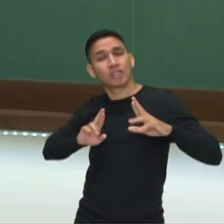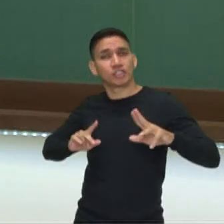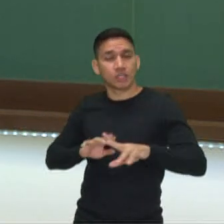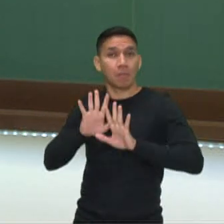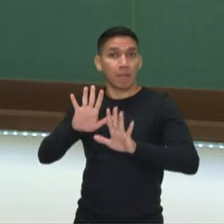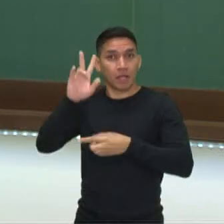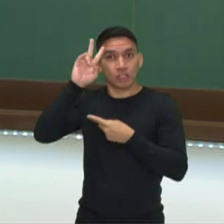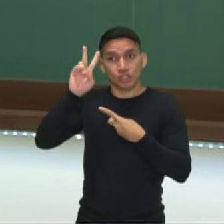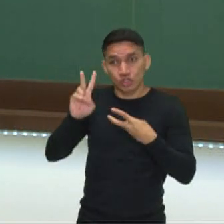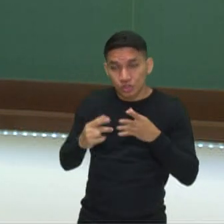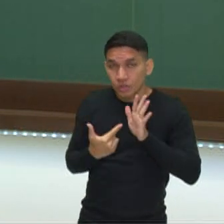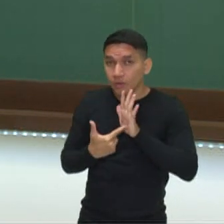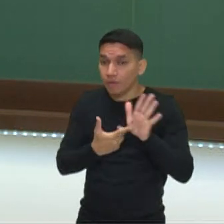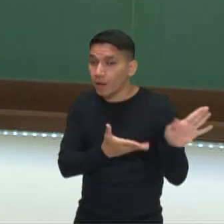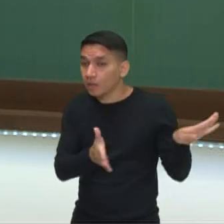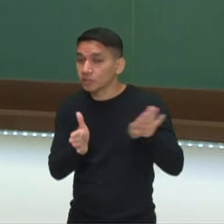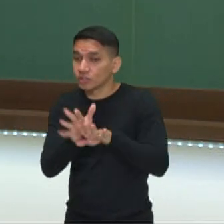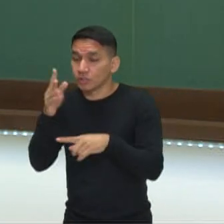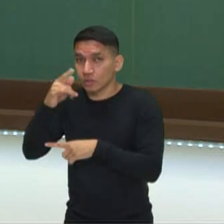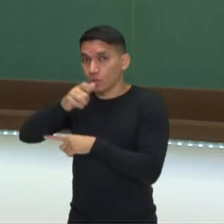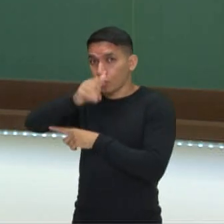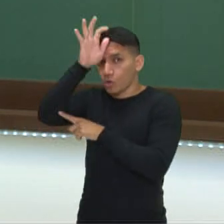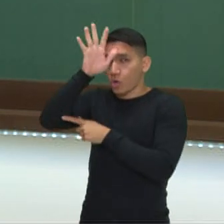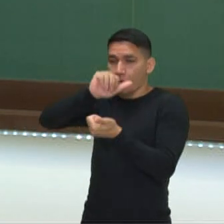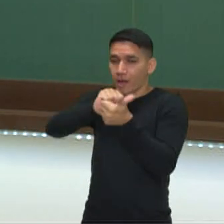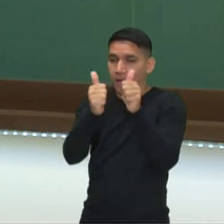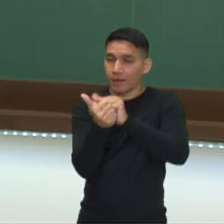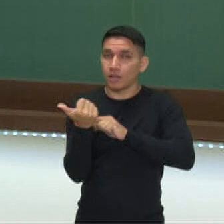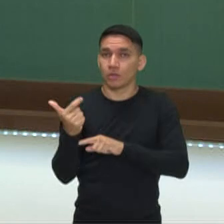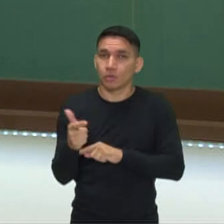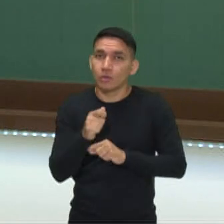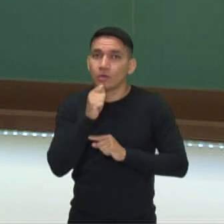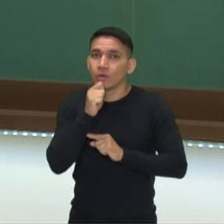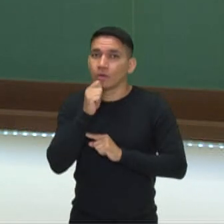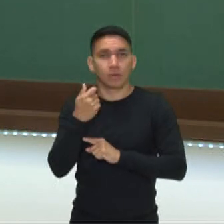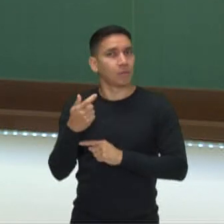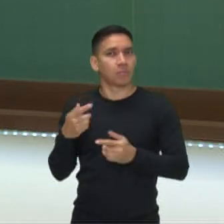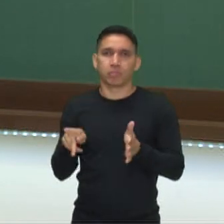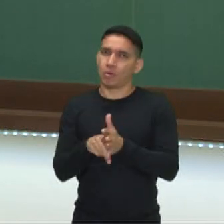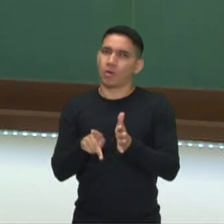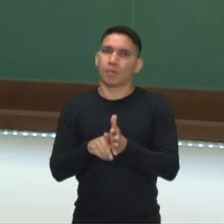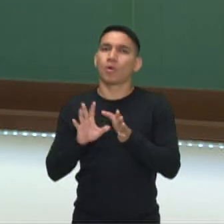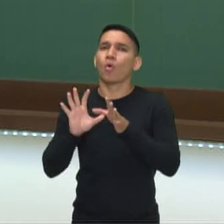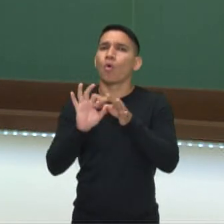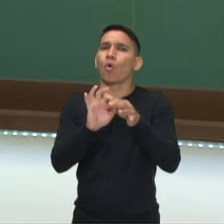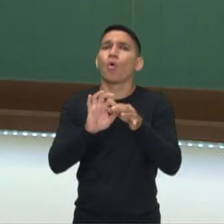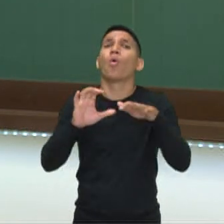essas histórias que vinham para Roma, elas estavam sem adaptação, ou seja, vinham com o contexto de